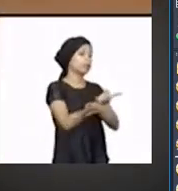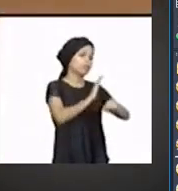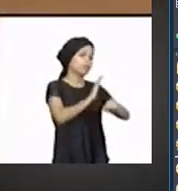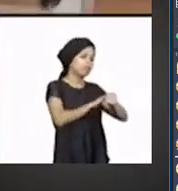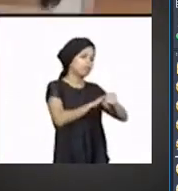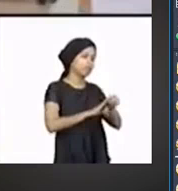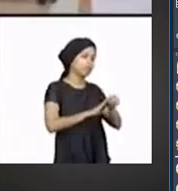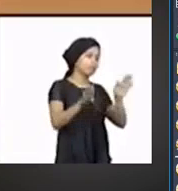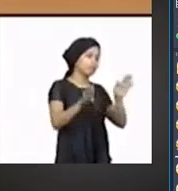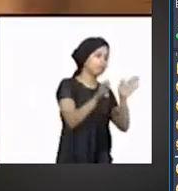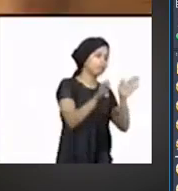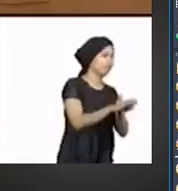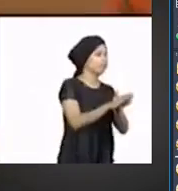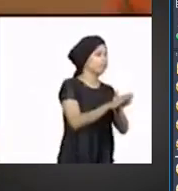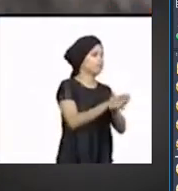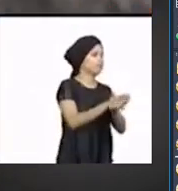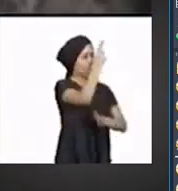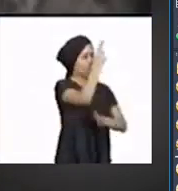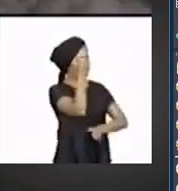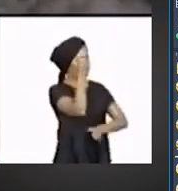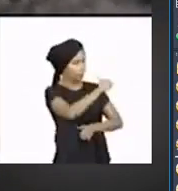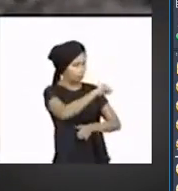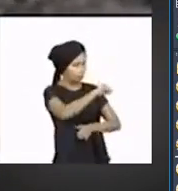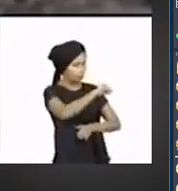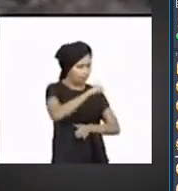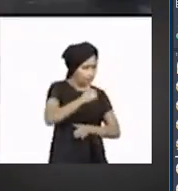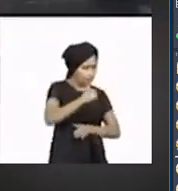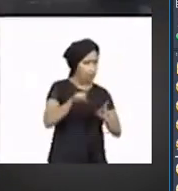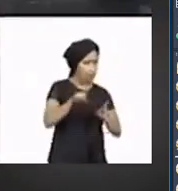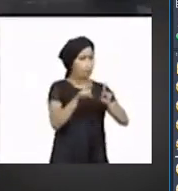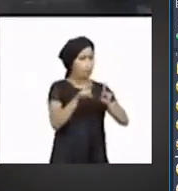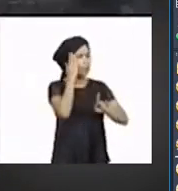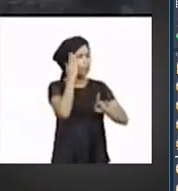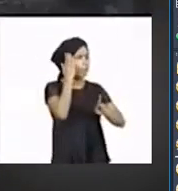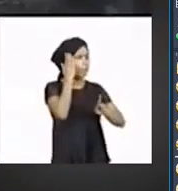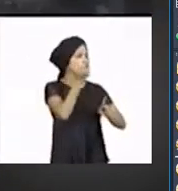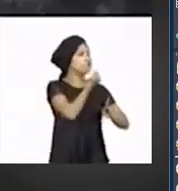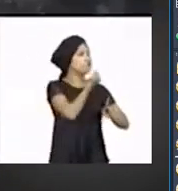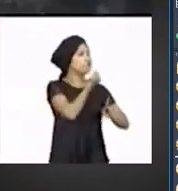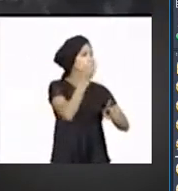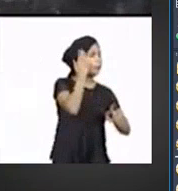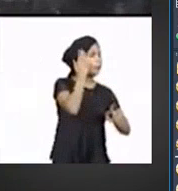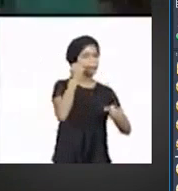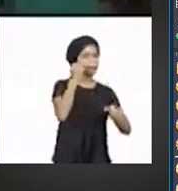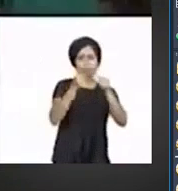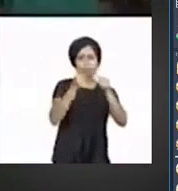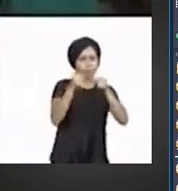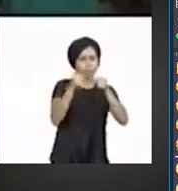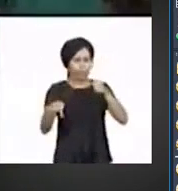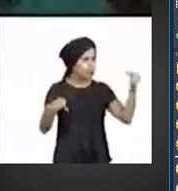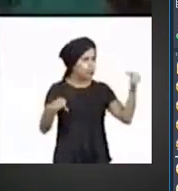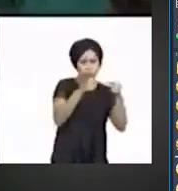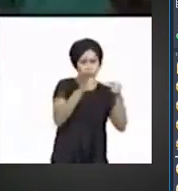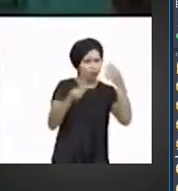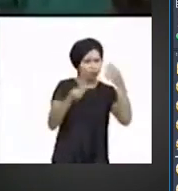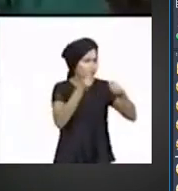explosivo possui um número, e esse número é rastreado até a sua utilização, porque o controle pelo Exército é muito rigoroso, em cima